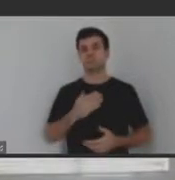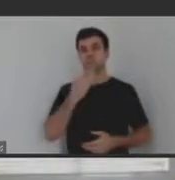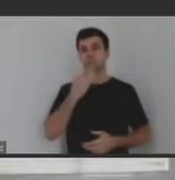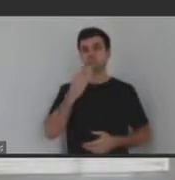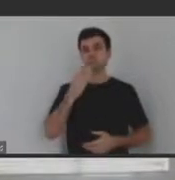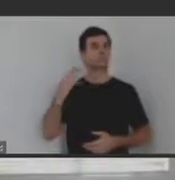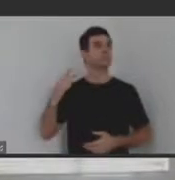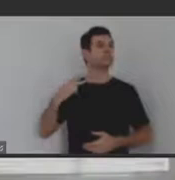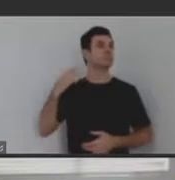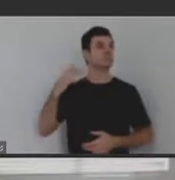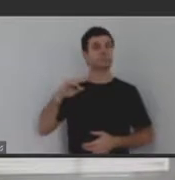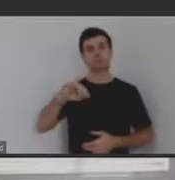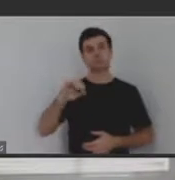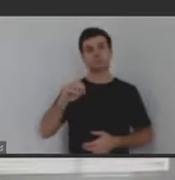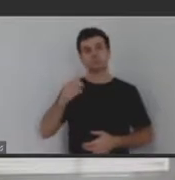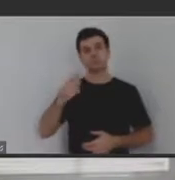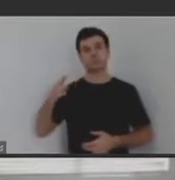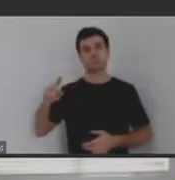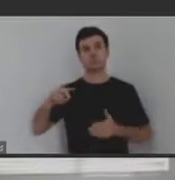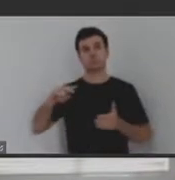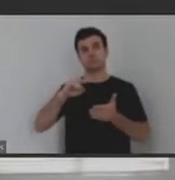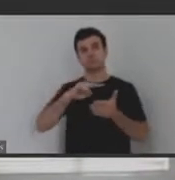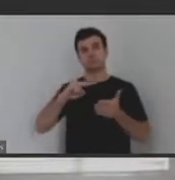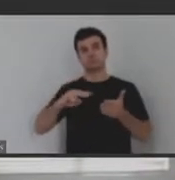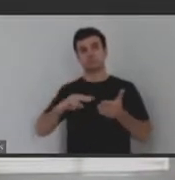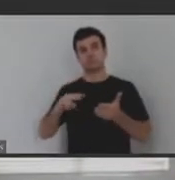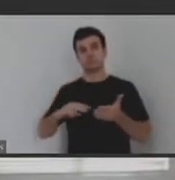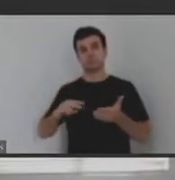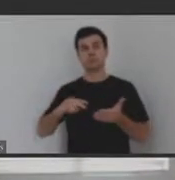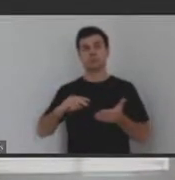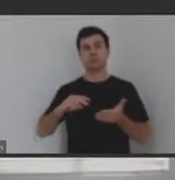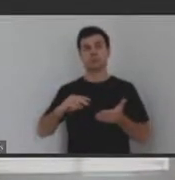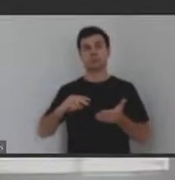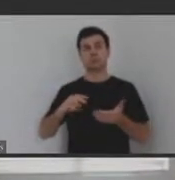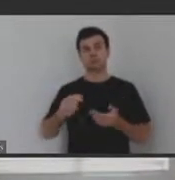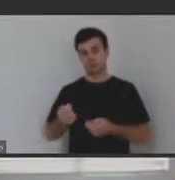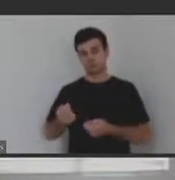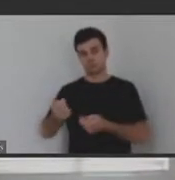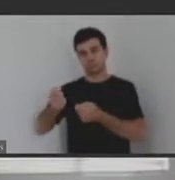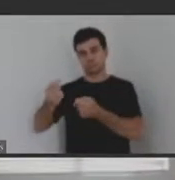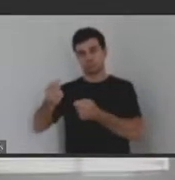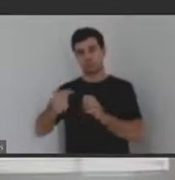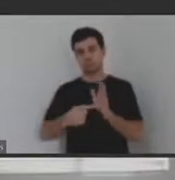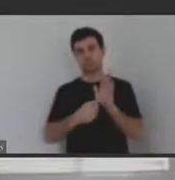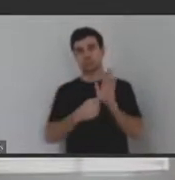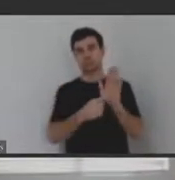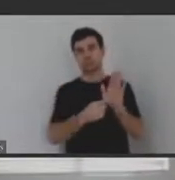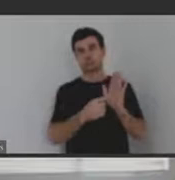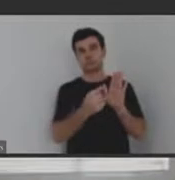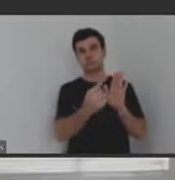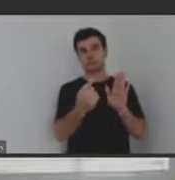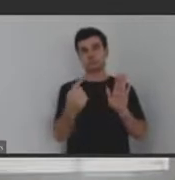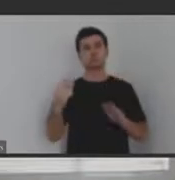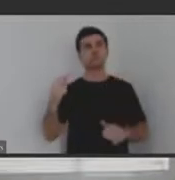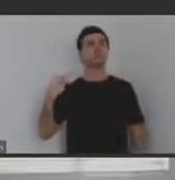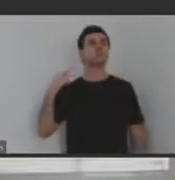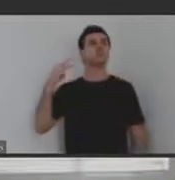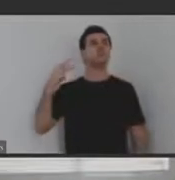João Maioral que inicie a leitura das moções apresentadas pelos senhores vereadores.